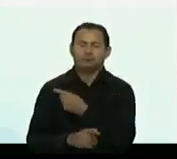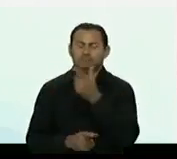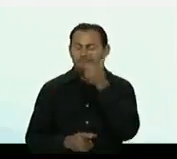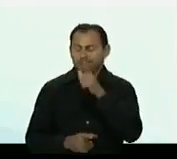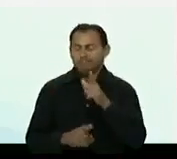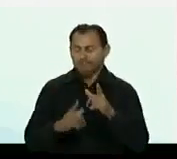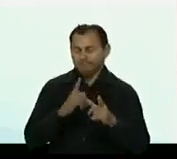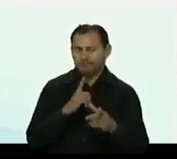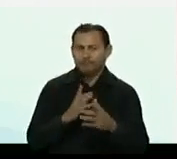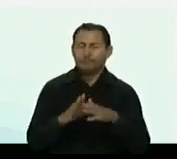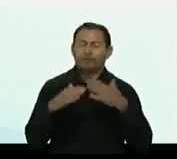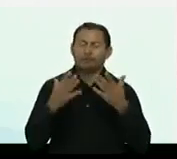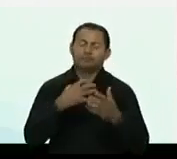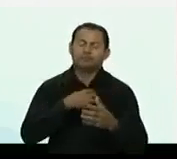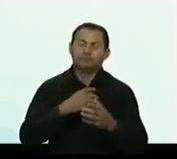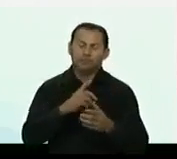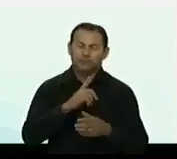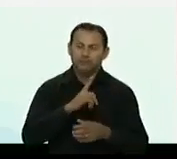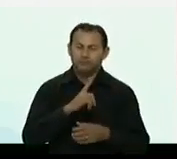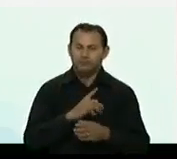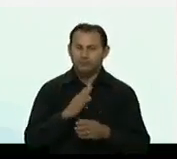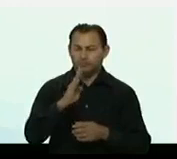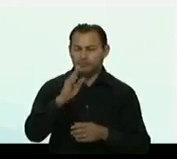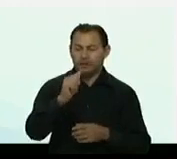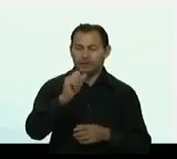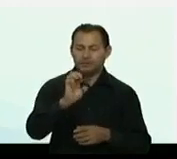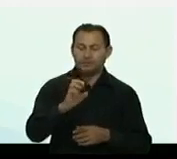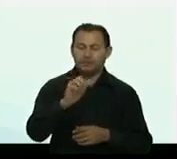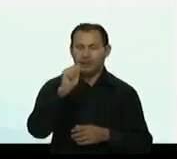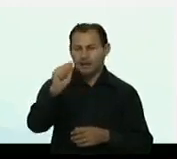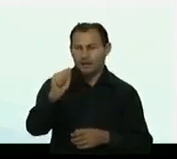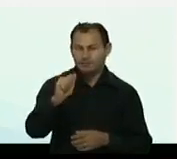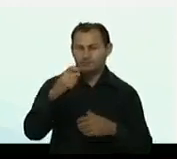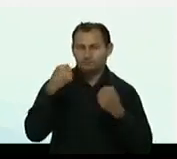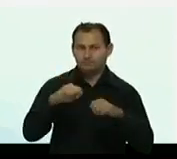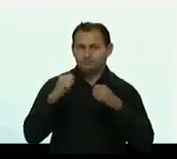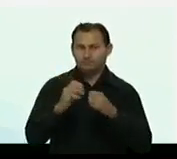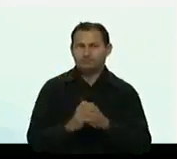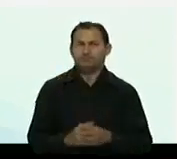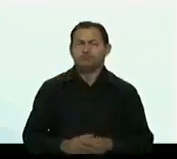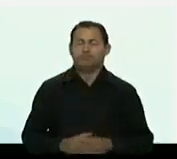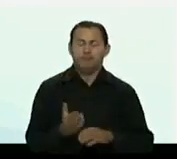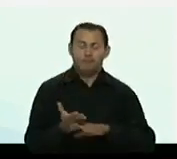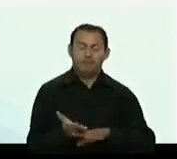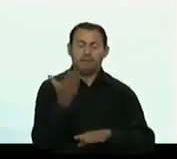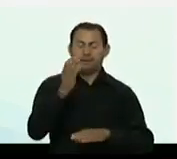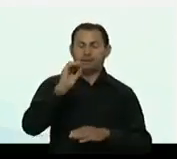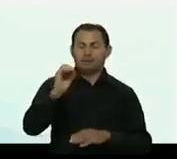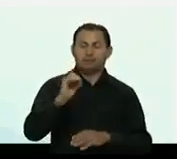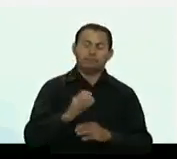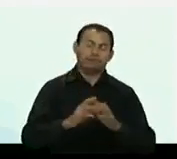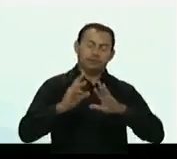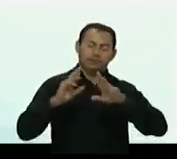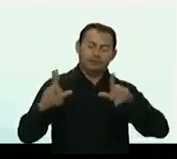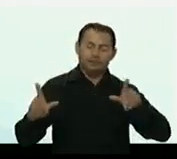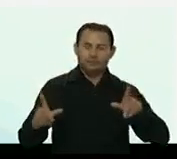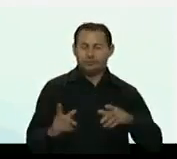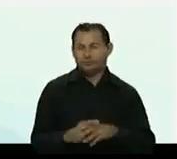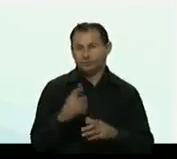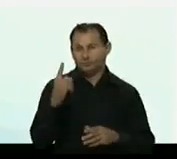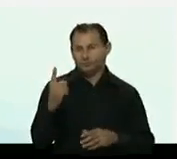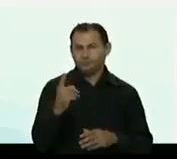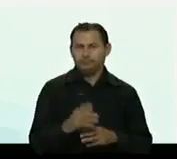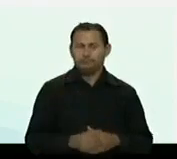de existência. Qual que é a condição? A base a, ela deve ser maior que zero e diferente de